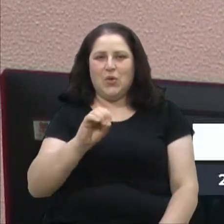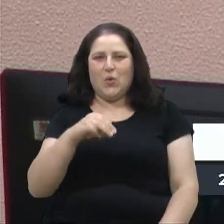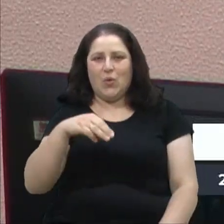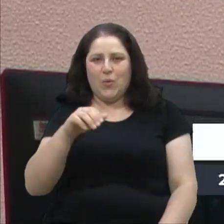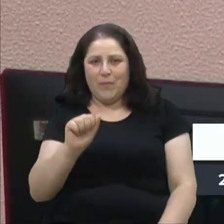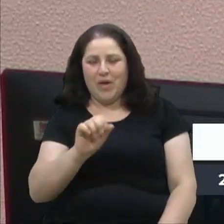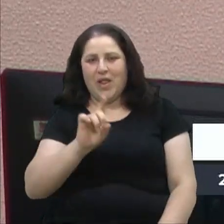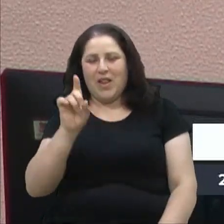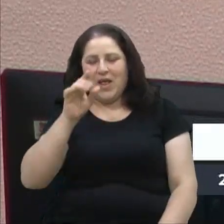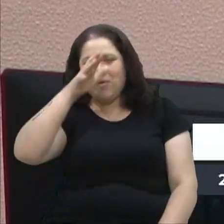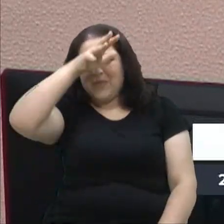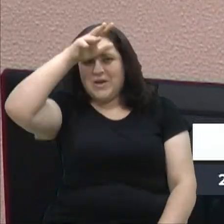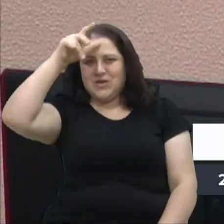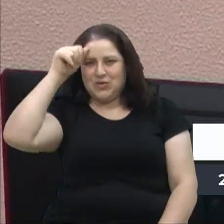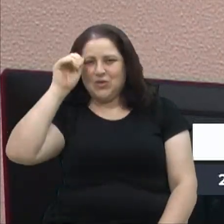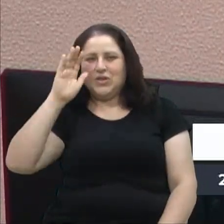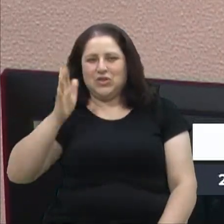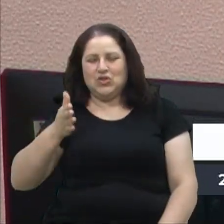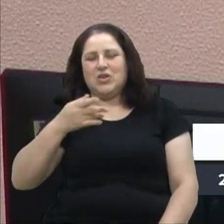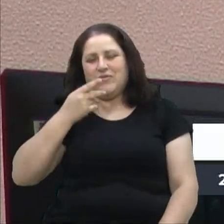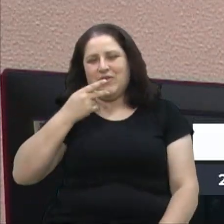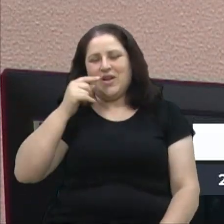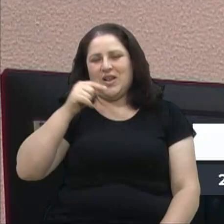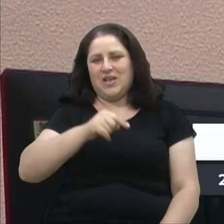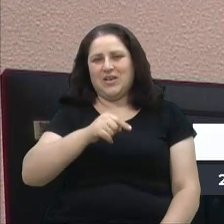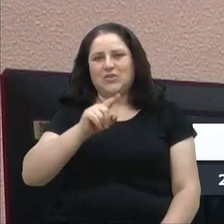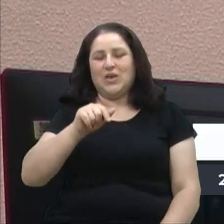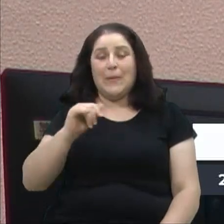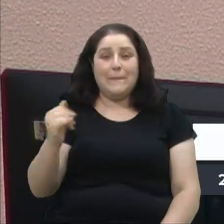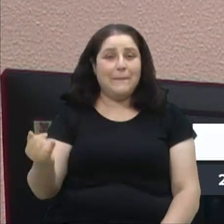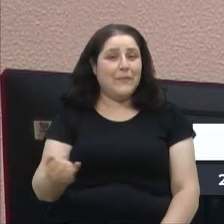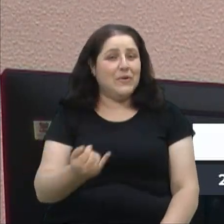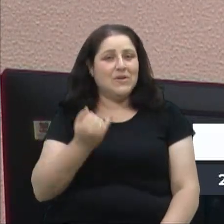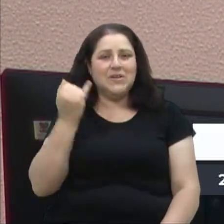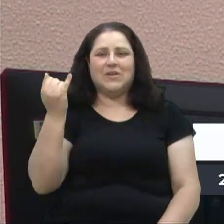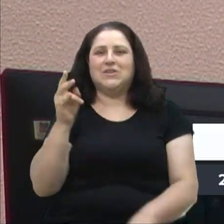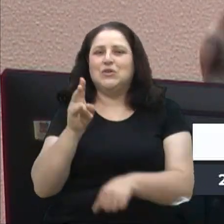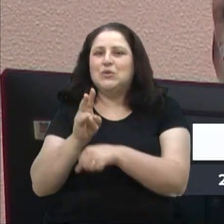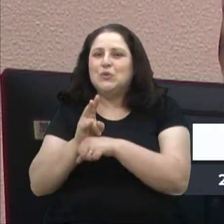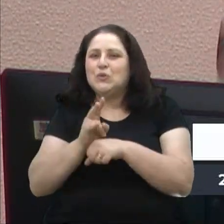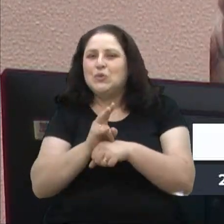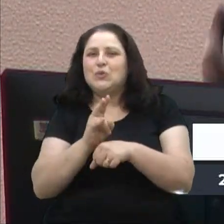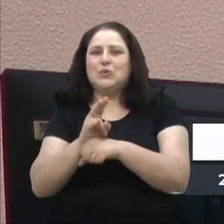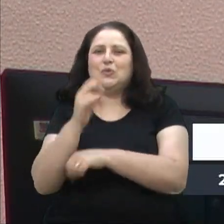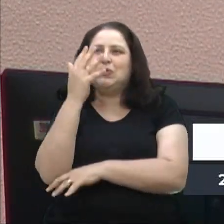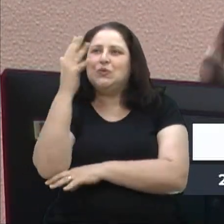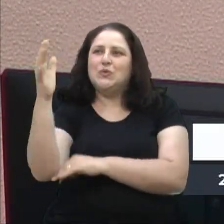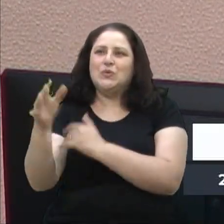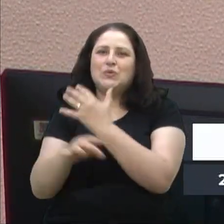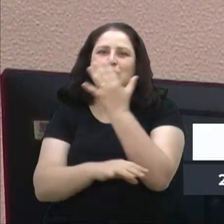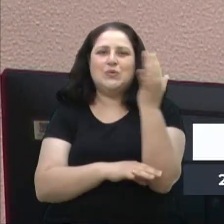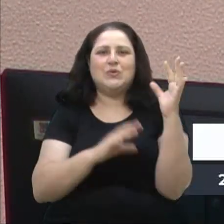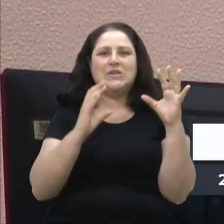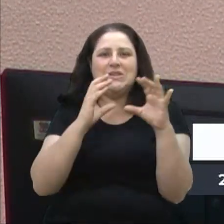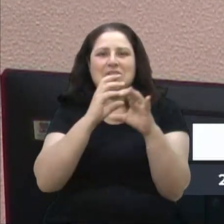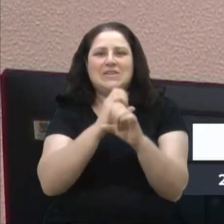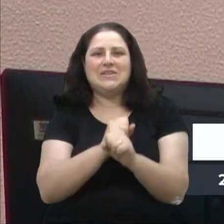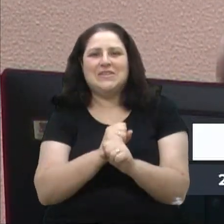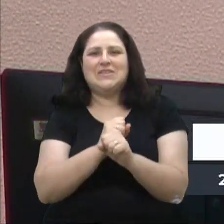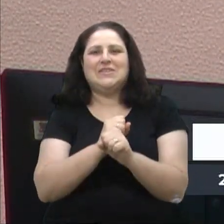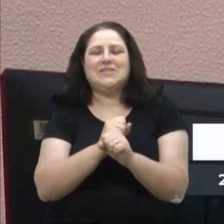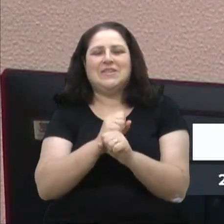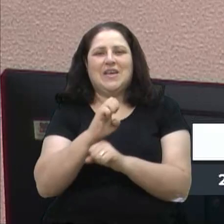já entrei nessa questão. É fundamental a preservação do bioma, da biodiversidade,